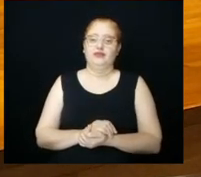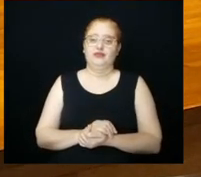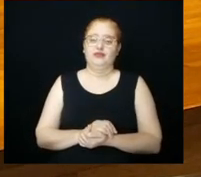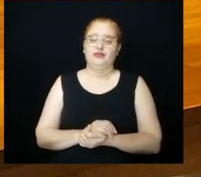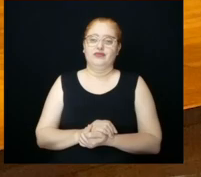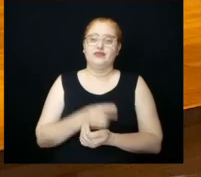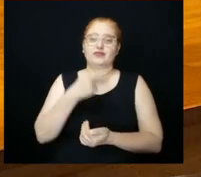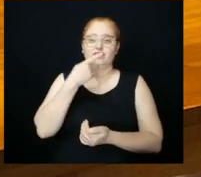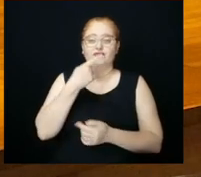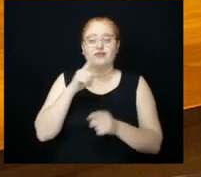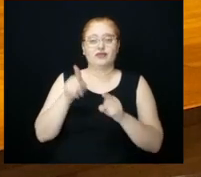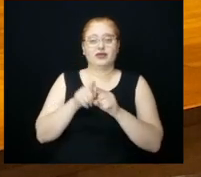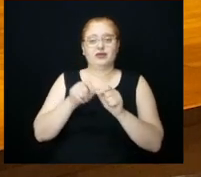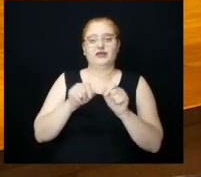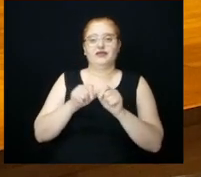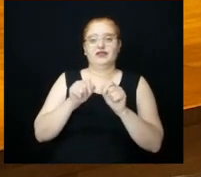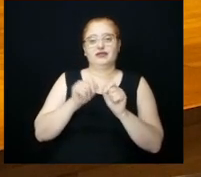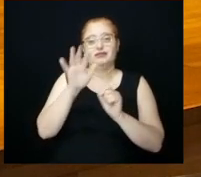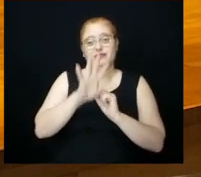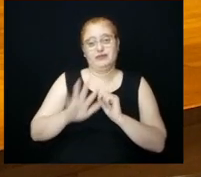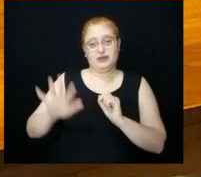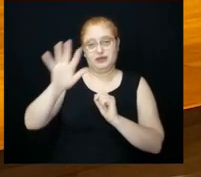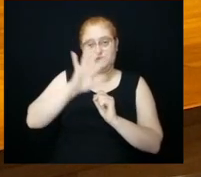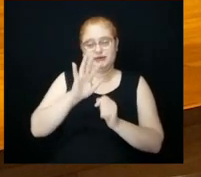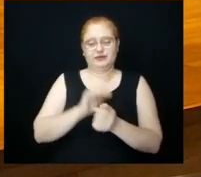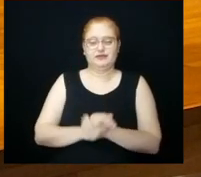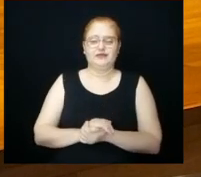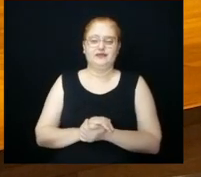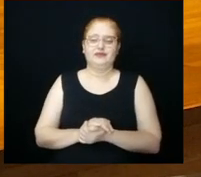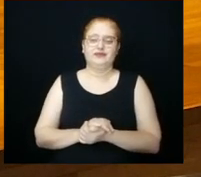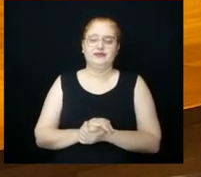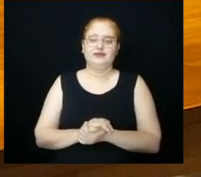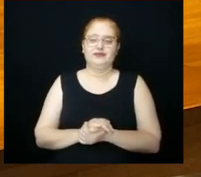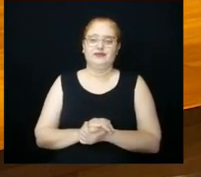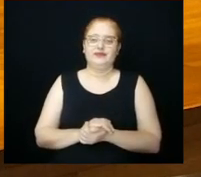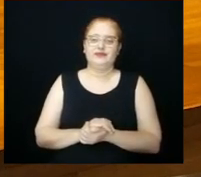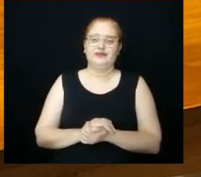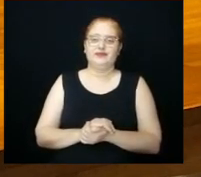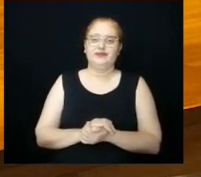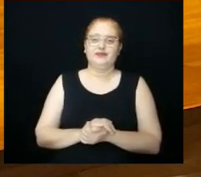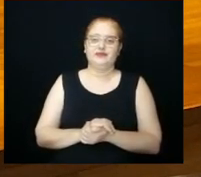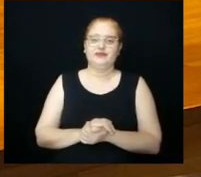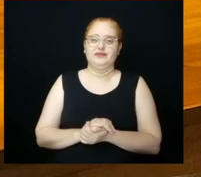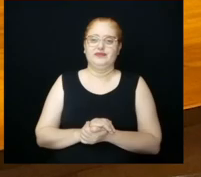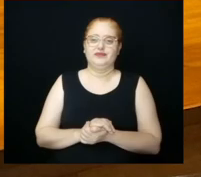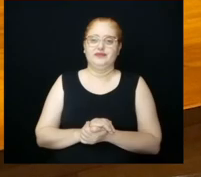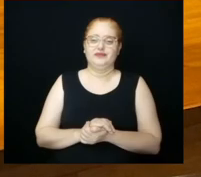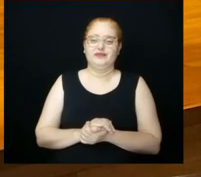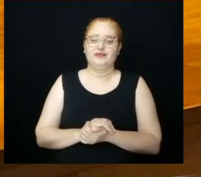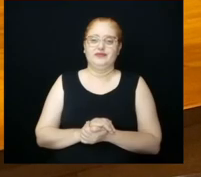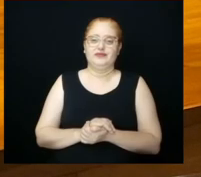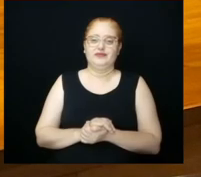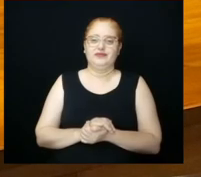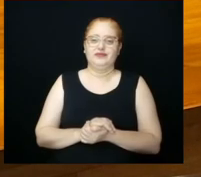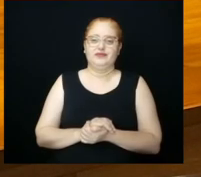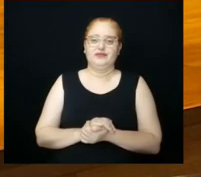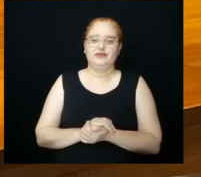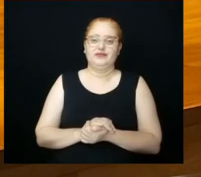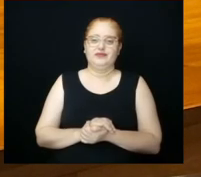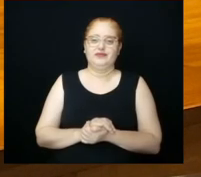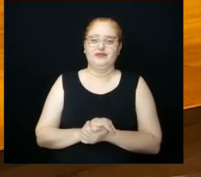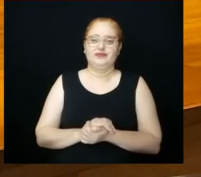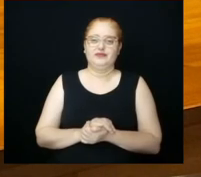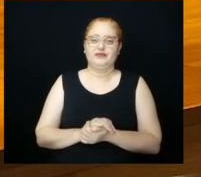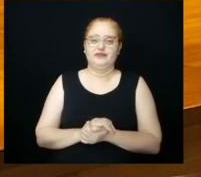Como eu falei, então nós vamos fazer um panorama. Pode falar, sim? Dá para fazer um paralelo também com a. Voltando para a Nigéria, com a